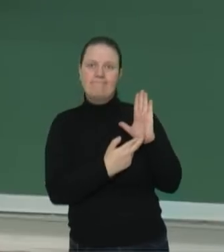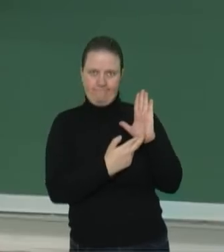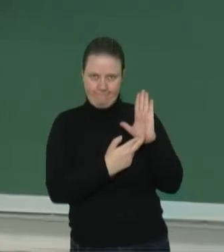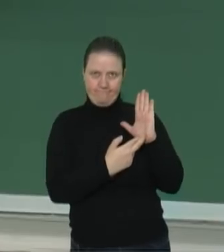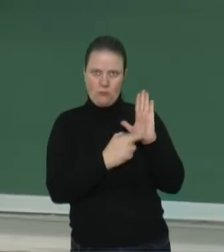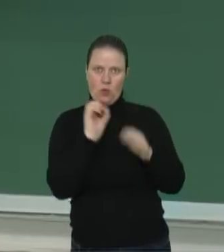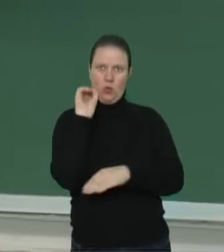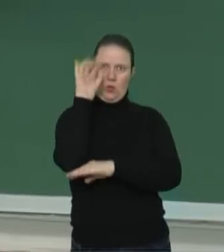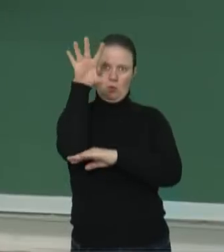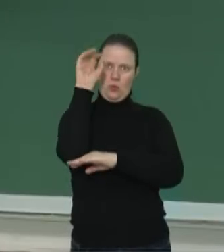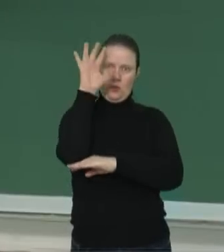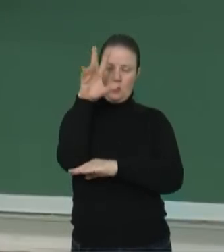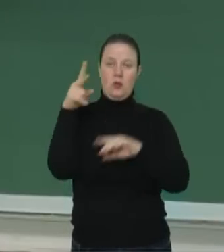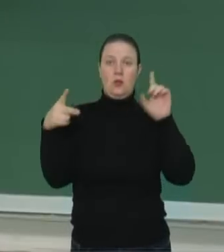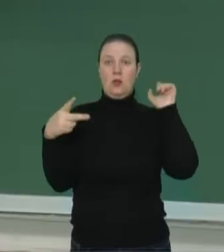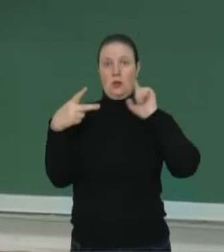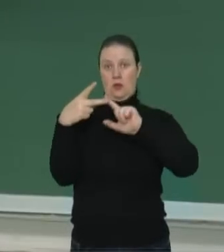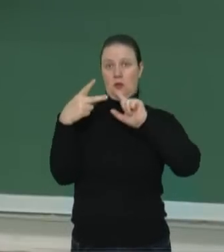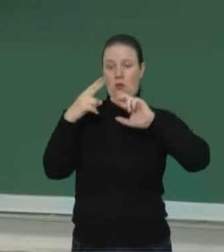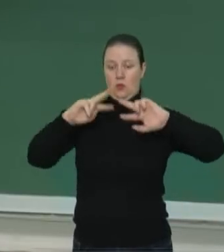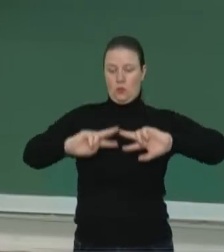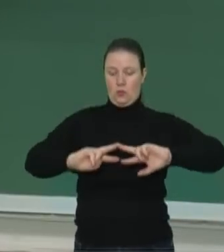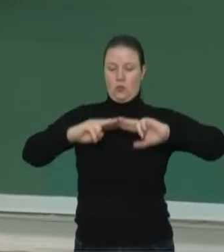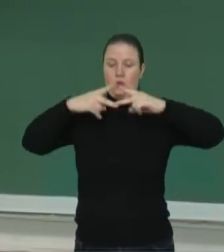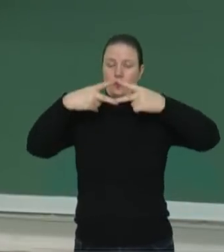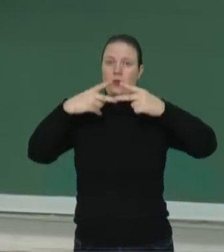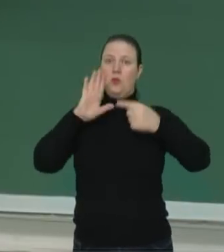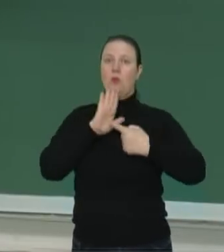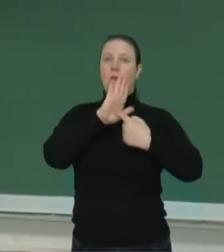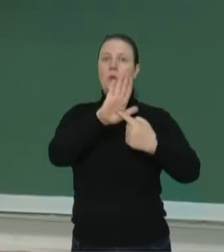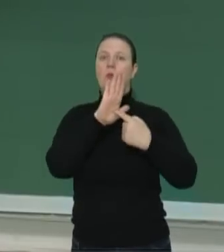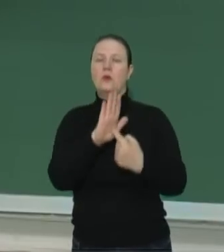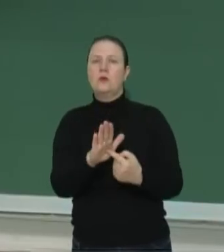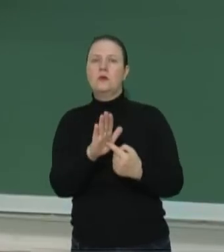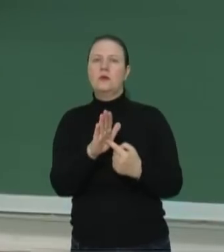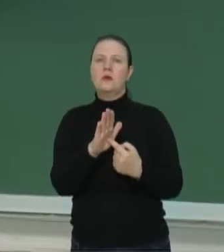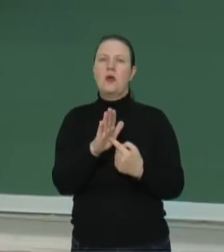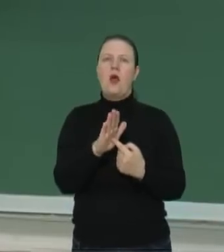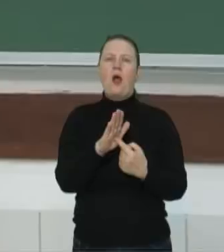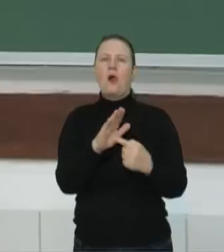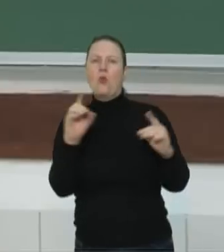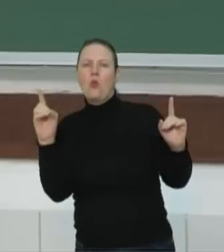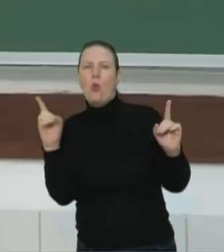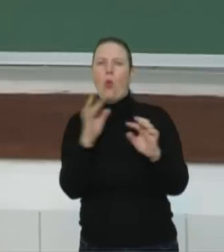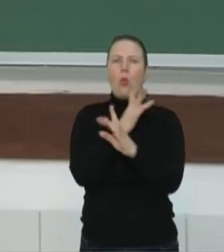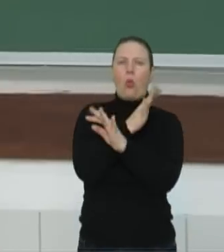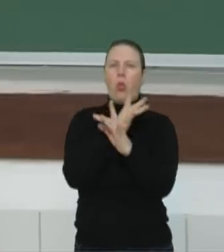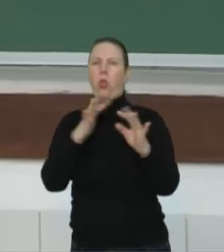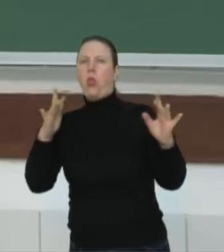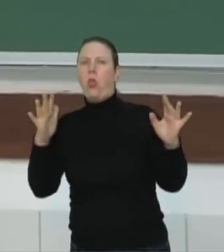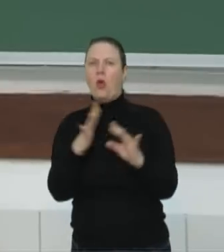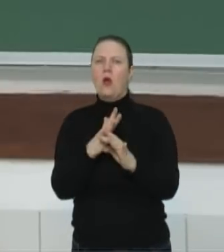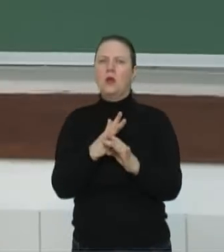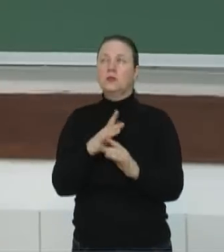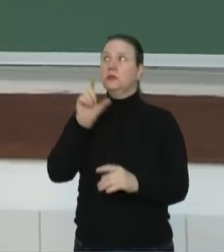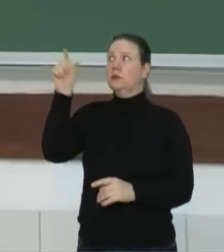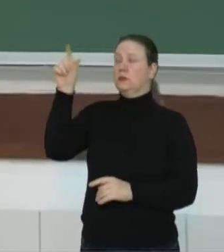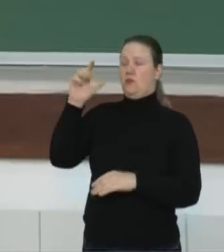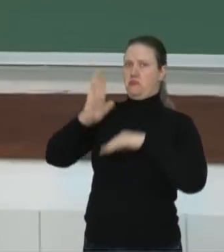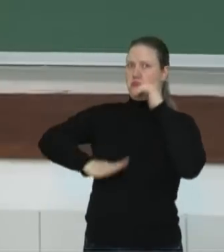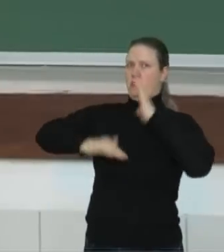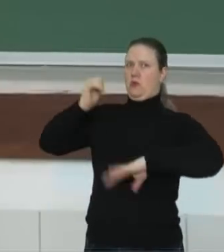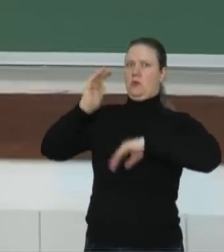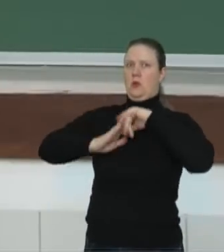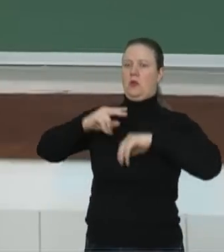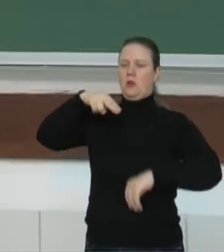mais das regras do basquete, e um mostrando algumas jogadas dessas feras da